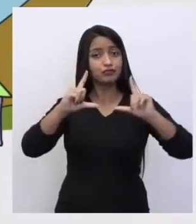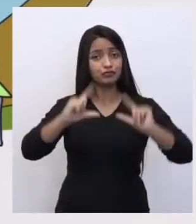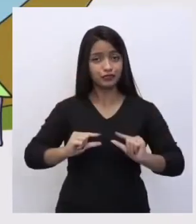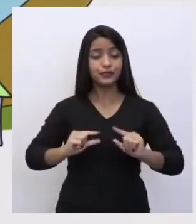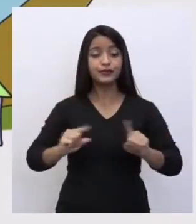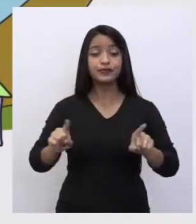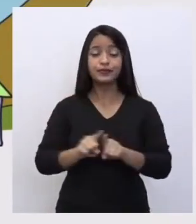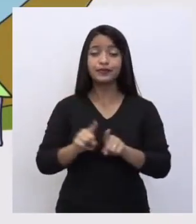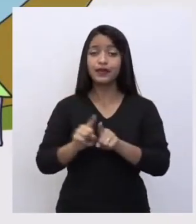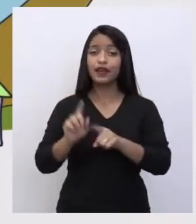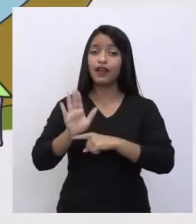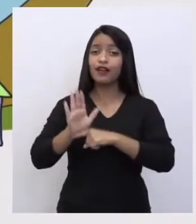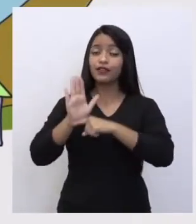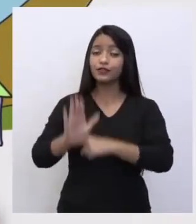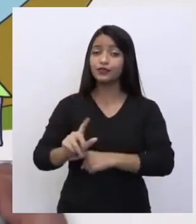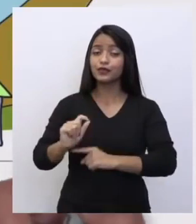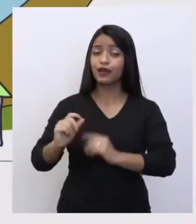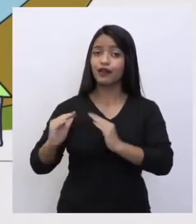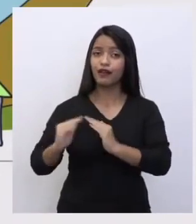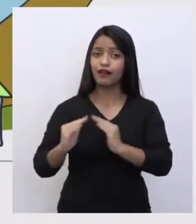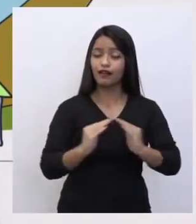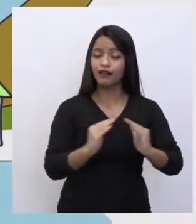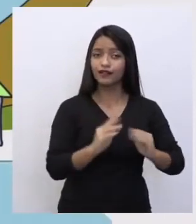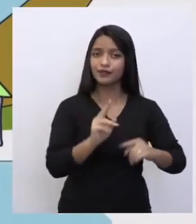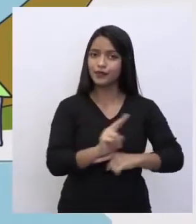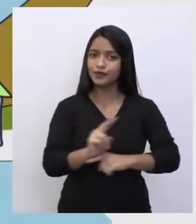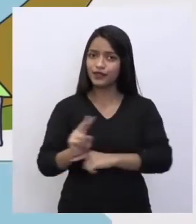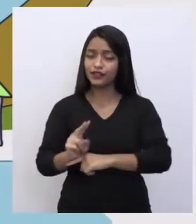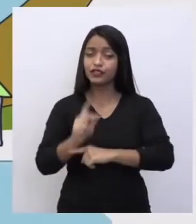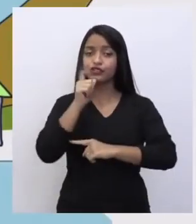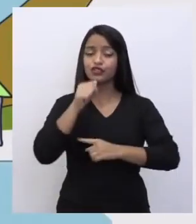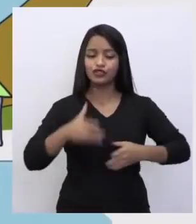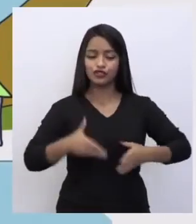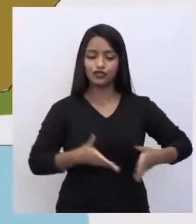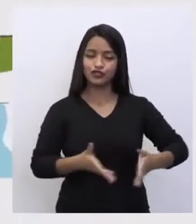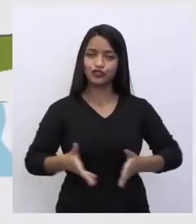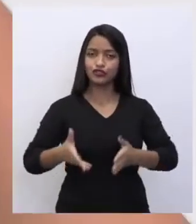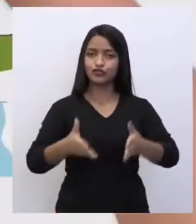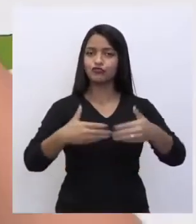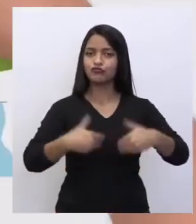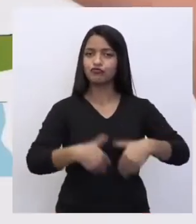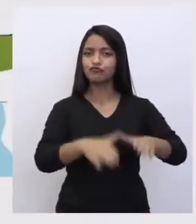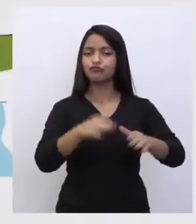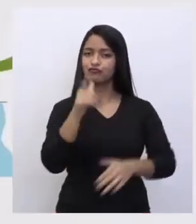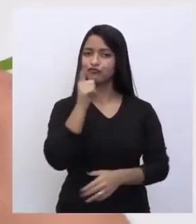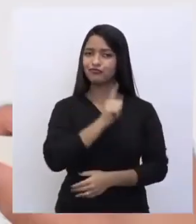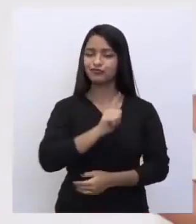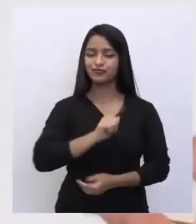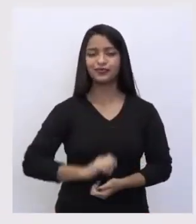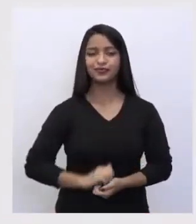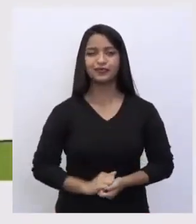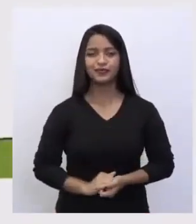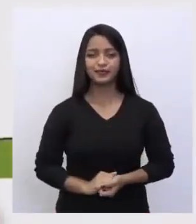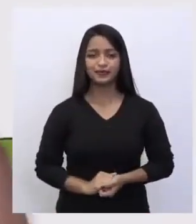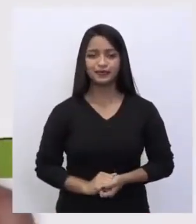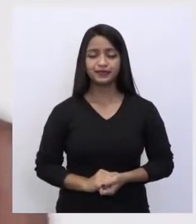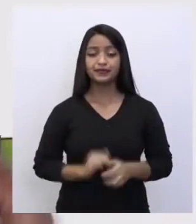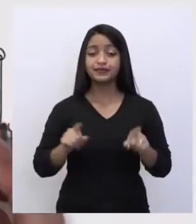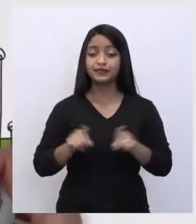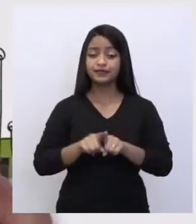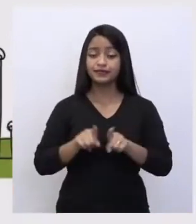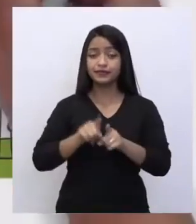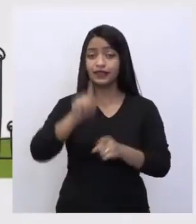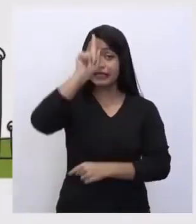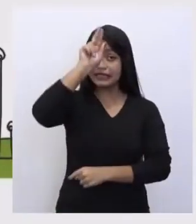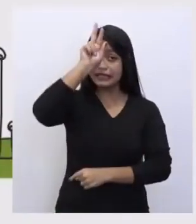encostas, moradias, fluxo dos rios. quando insetos e